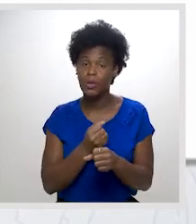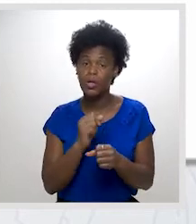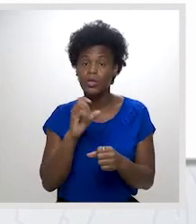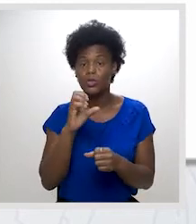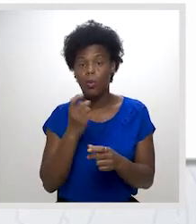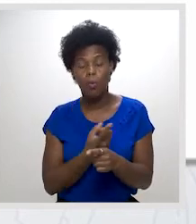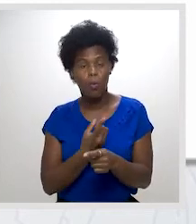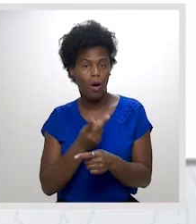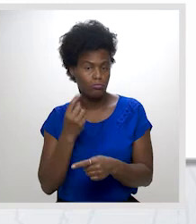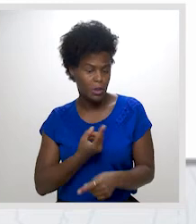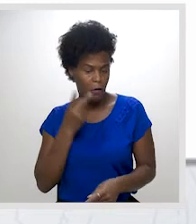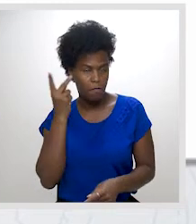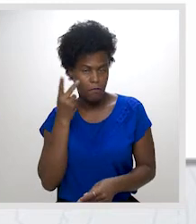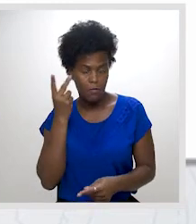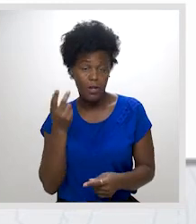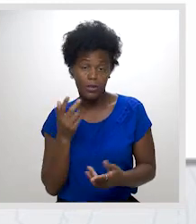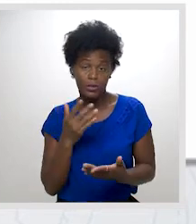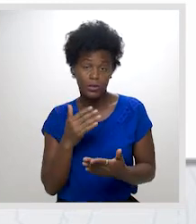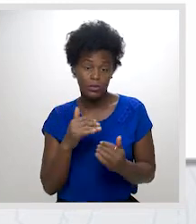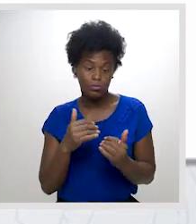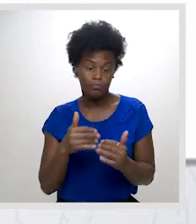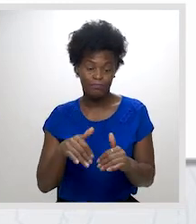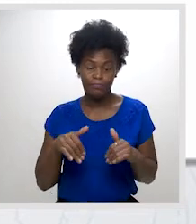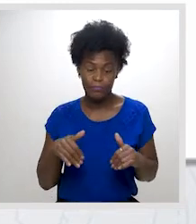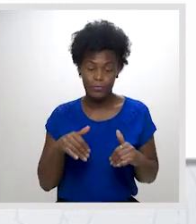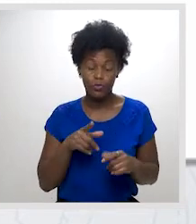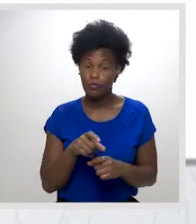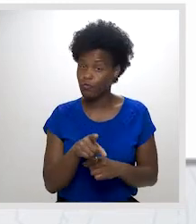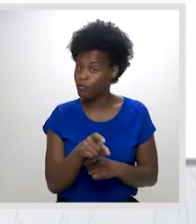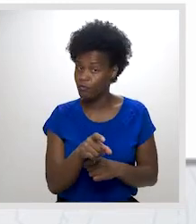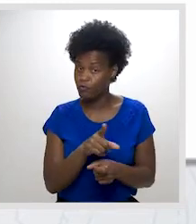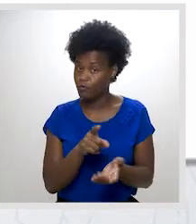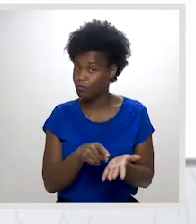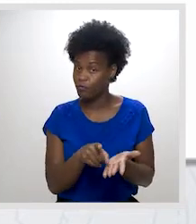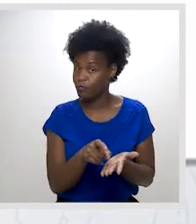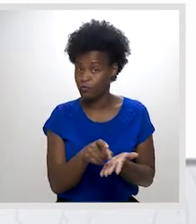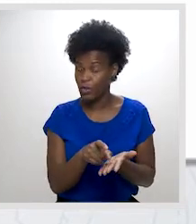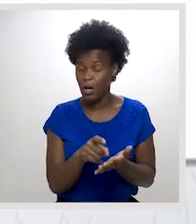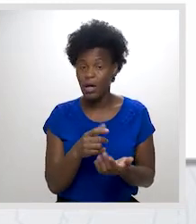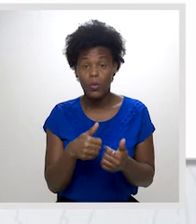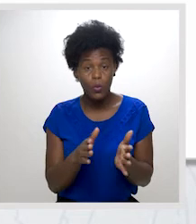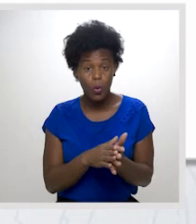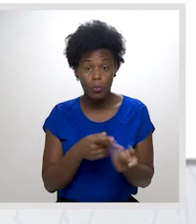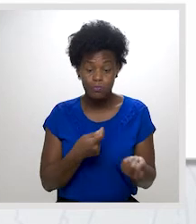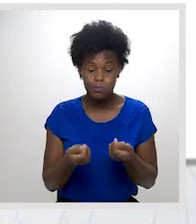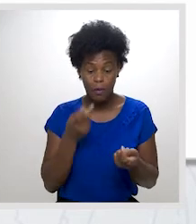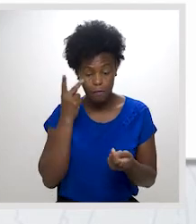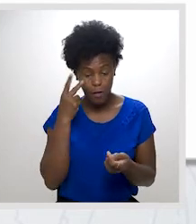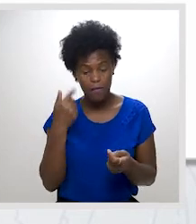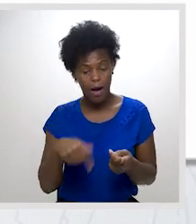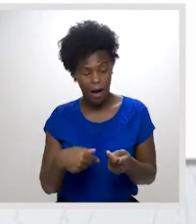dos seres vivos, com exceção dos vírus. Todos os organismos